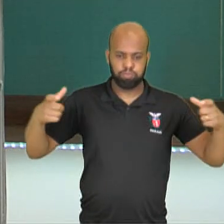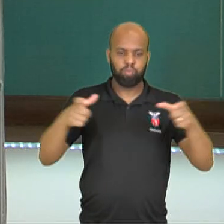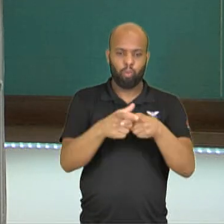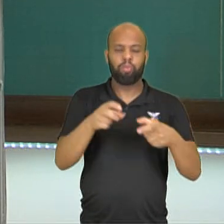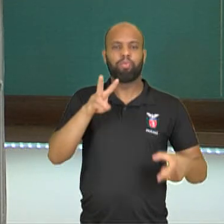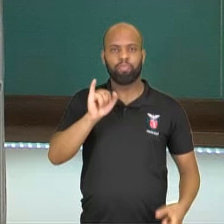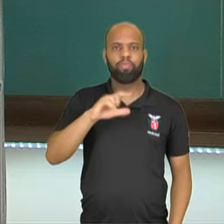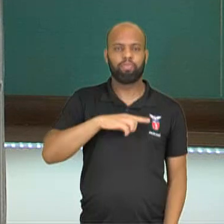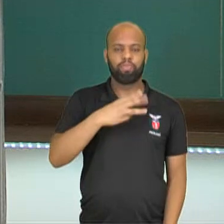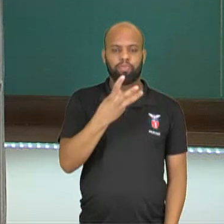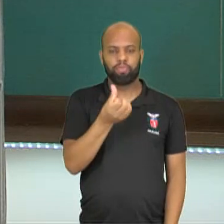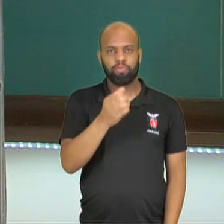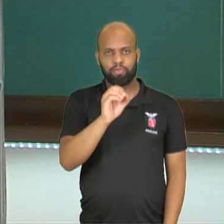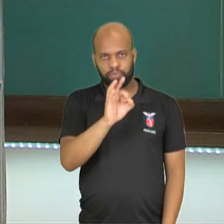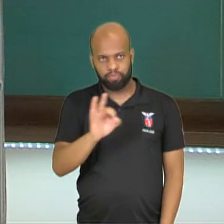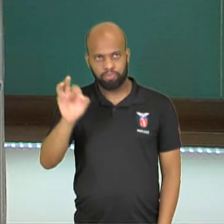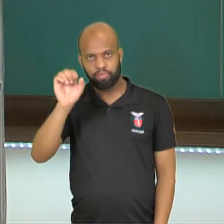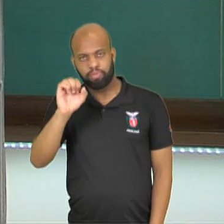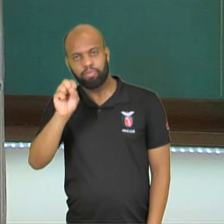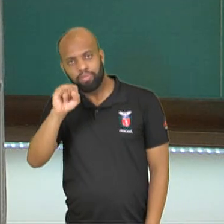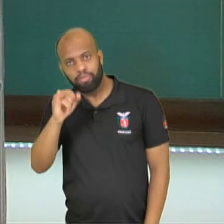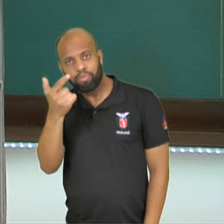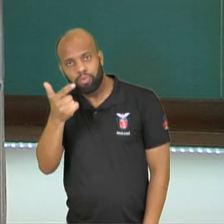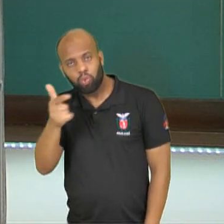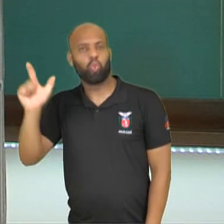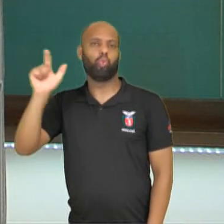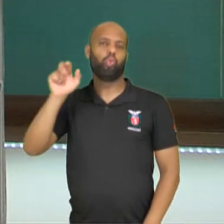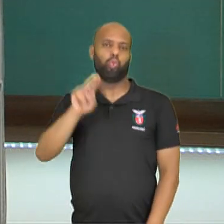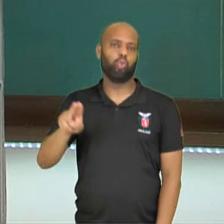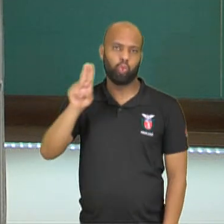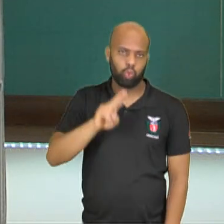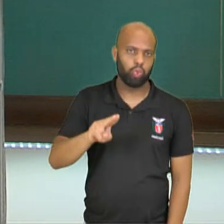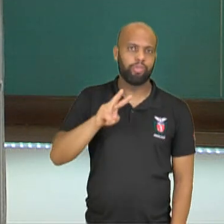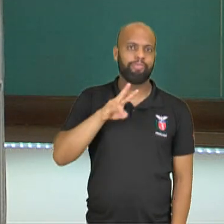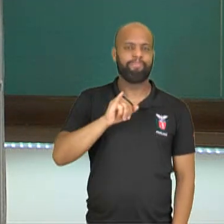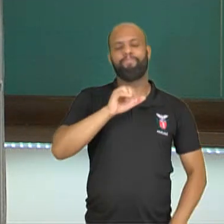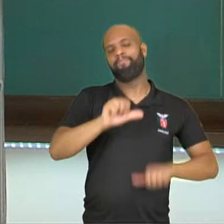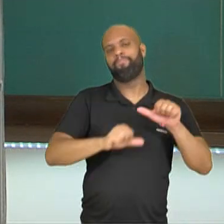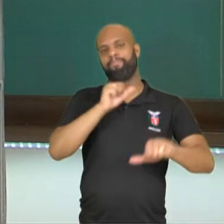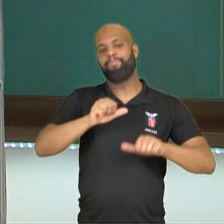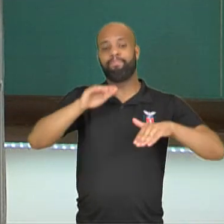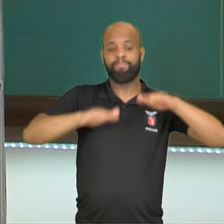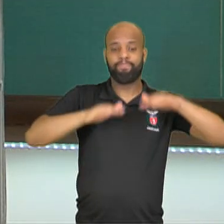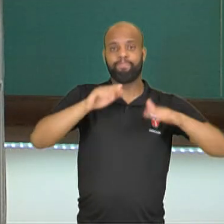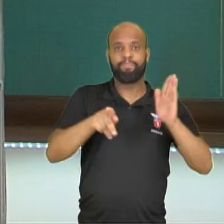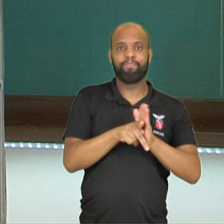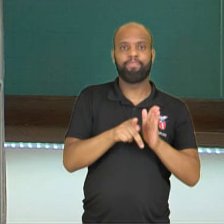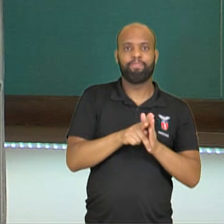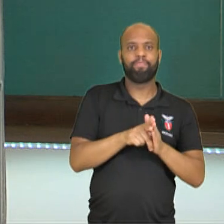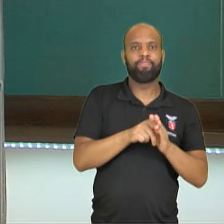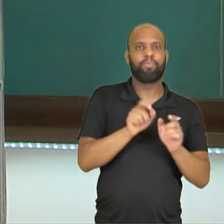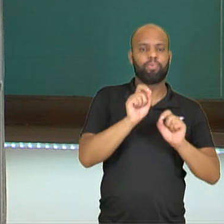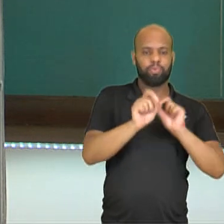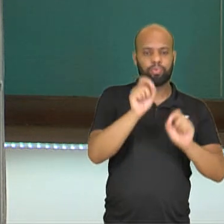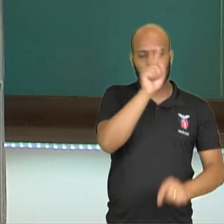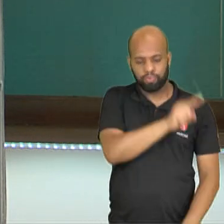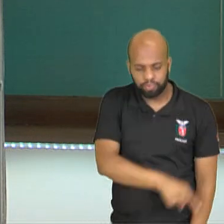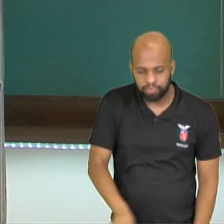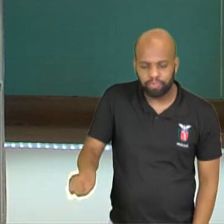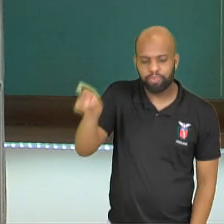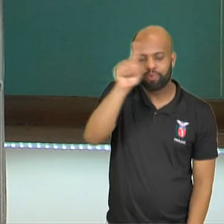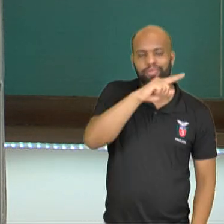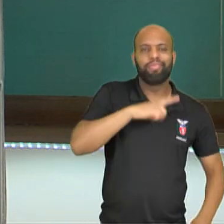360 graus. Se utilizássemos outras unidades de medida, de acordo com o tamanho da circunferência, nós teríamos